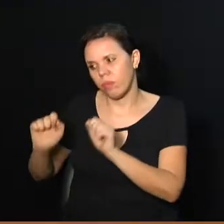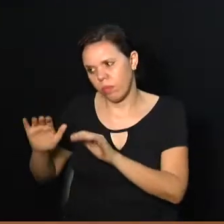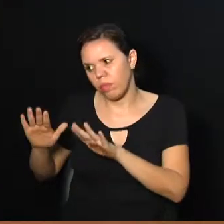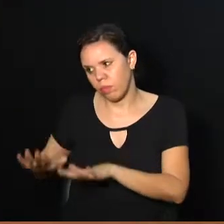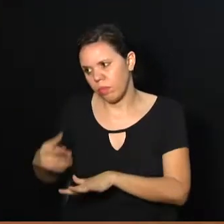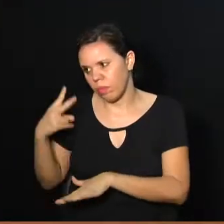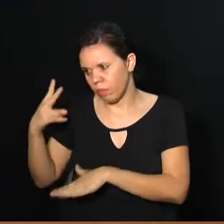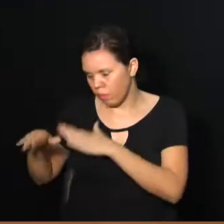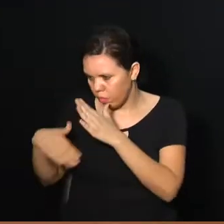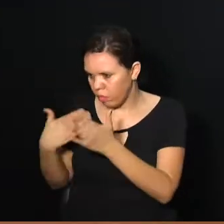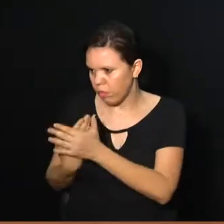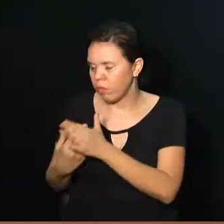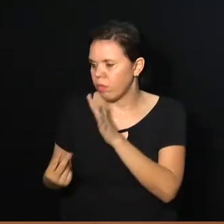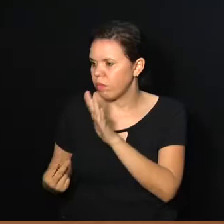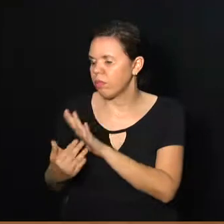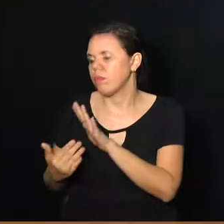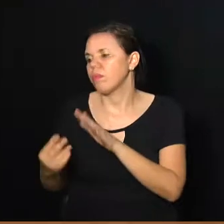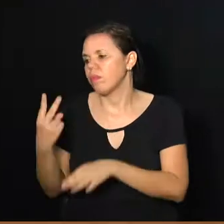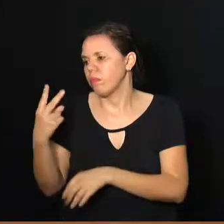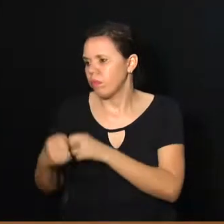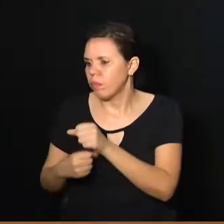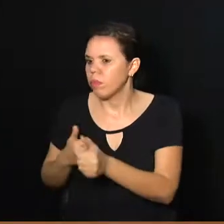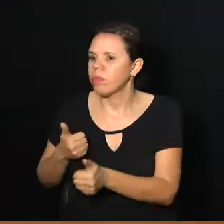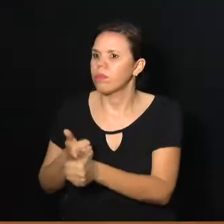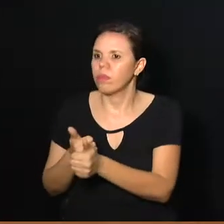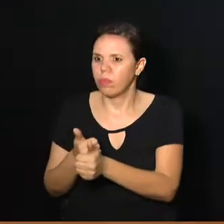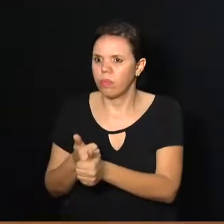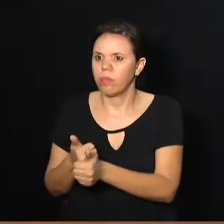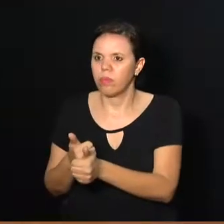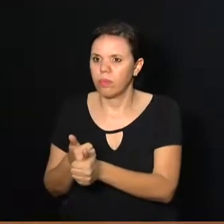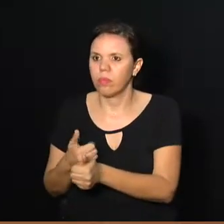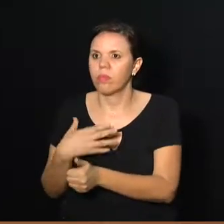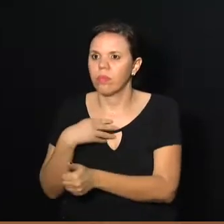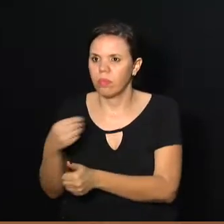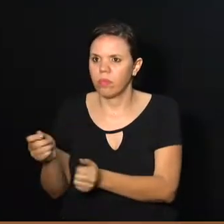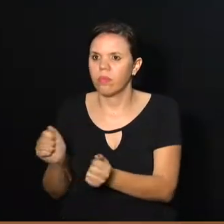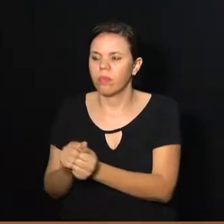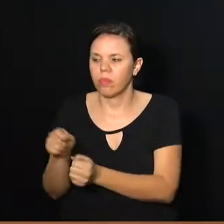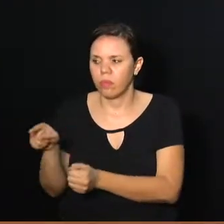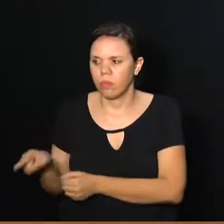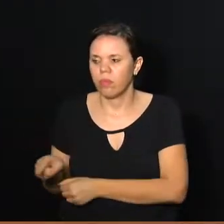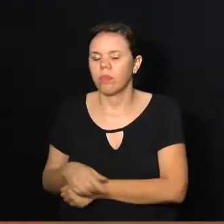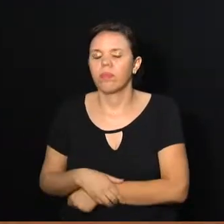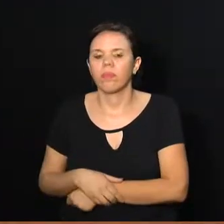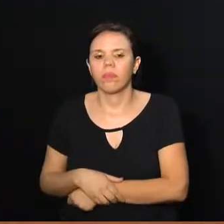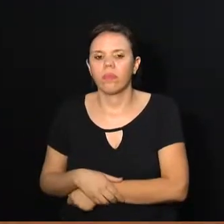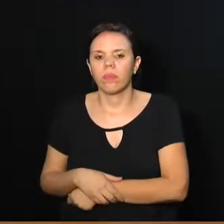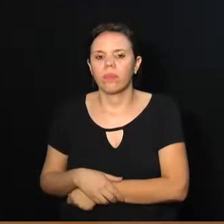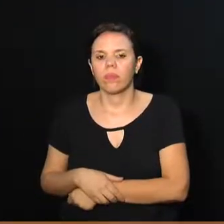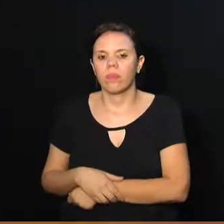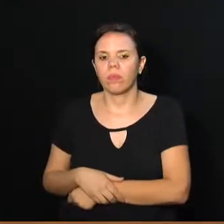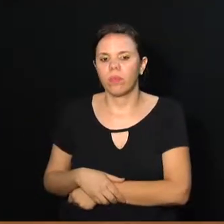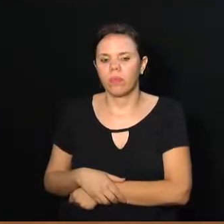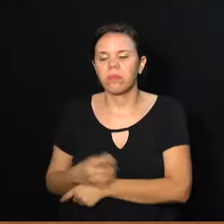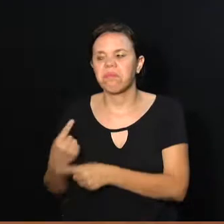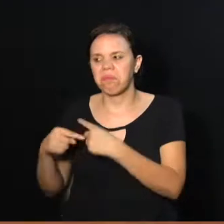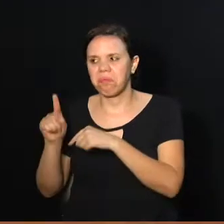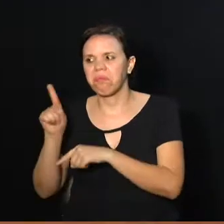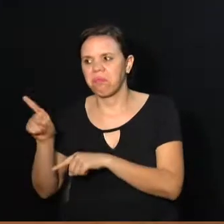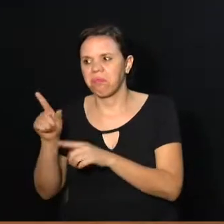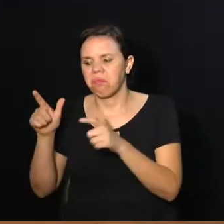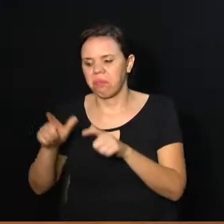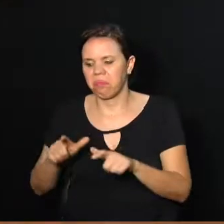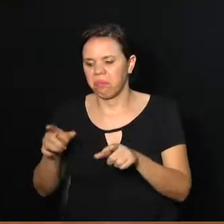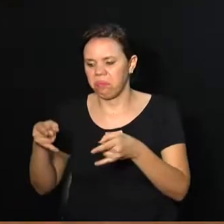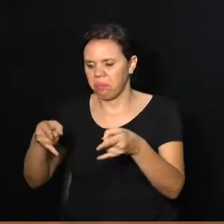2 anos, né? Inclusive até acompanhado do filho. Claro. Né? Tem até os quartos, tudo muito equipado.